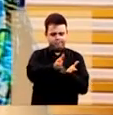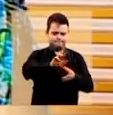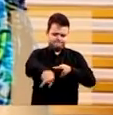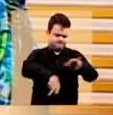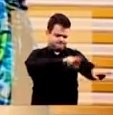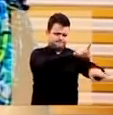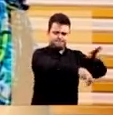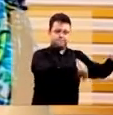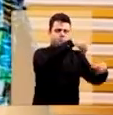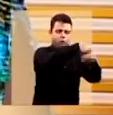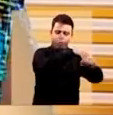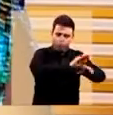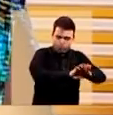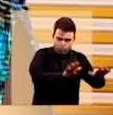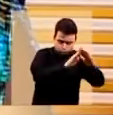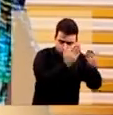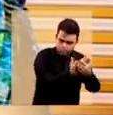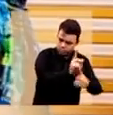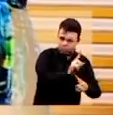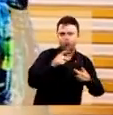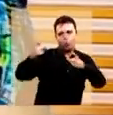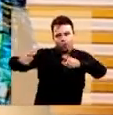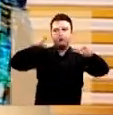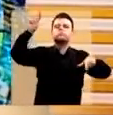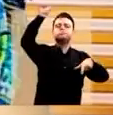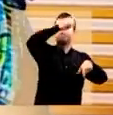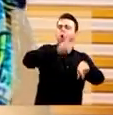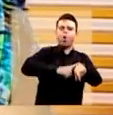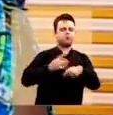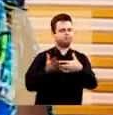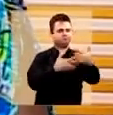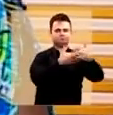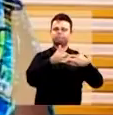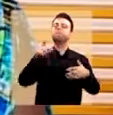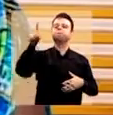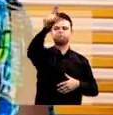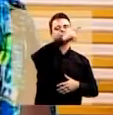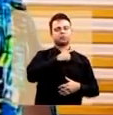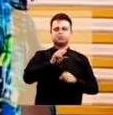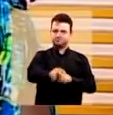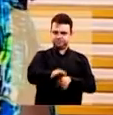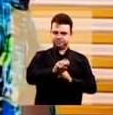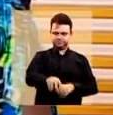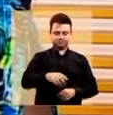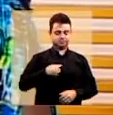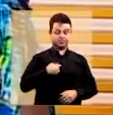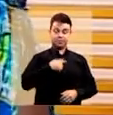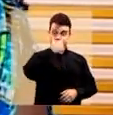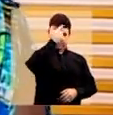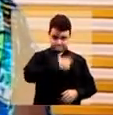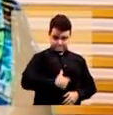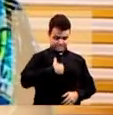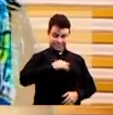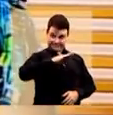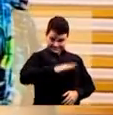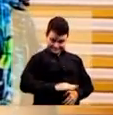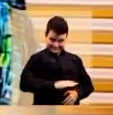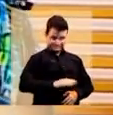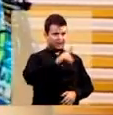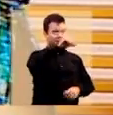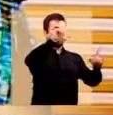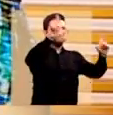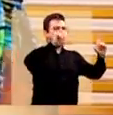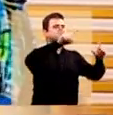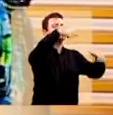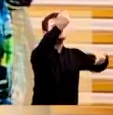nos espaços escolarizados. A educação acontece em qualquer lugar e a qualquer momento. Então, quando uma criança não se vê representada na